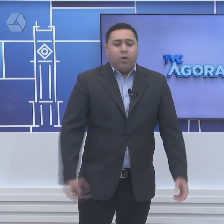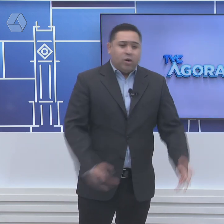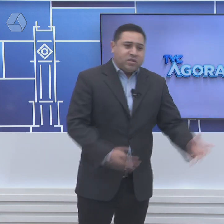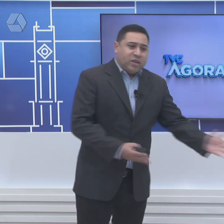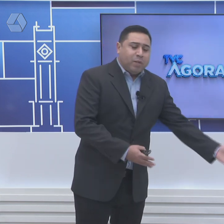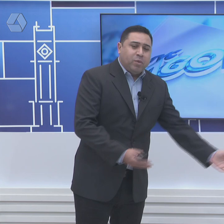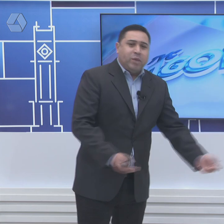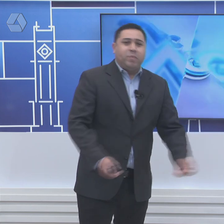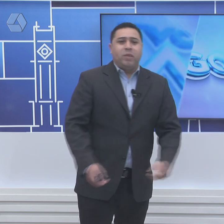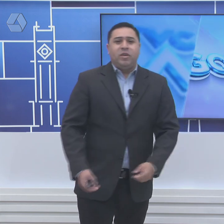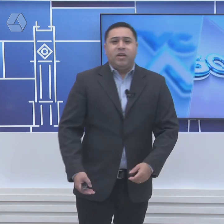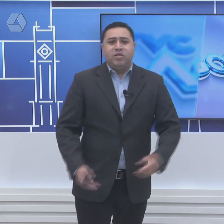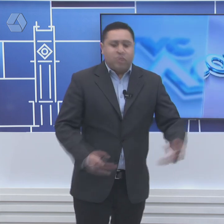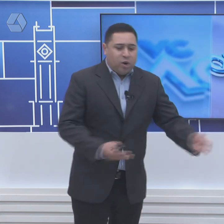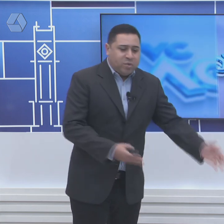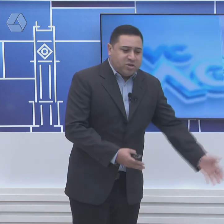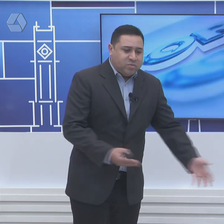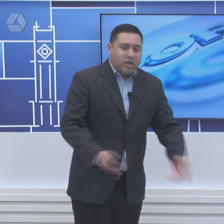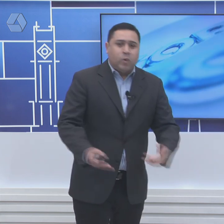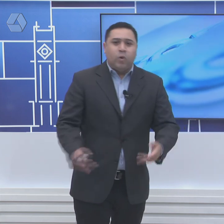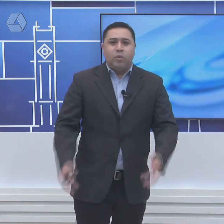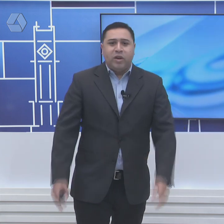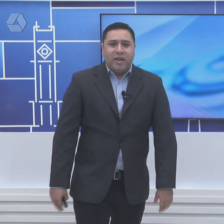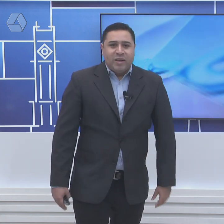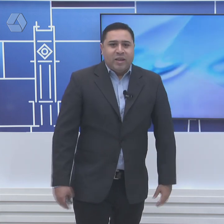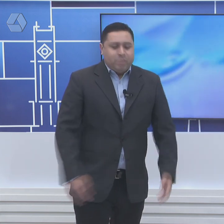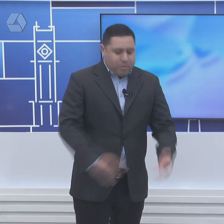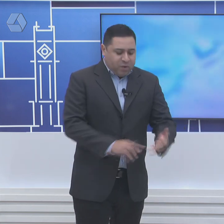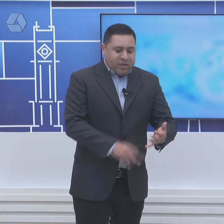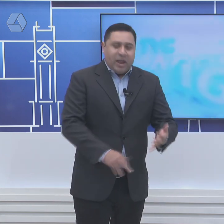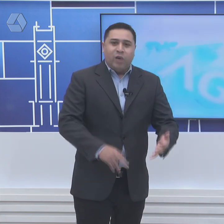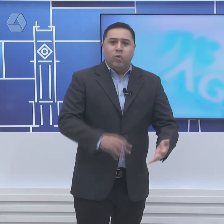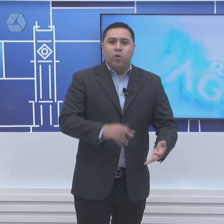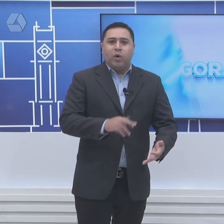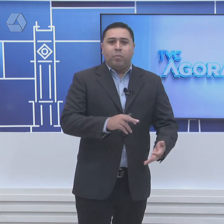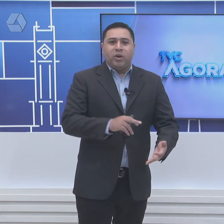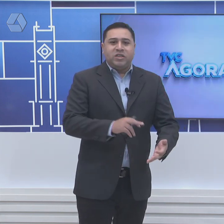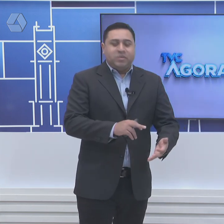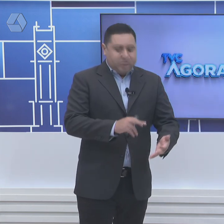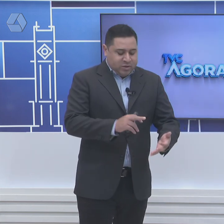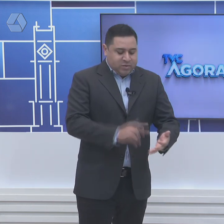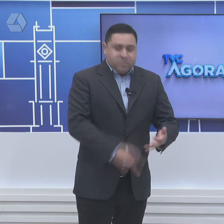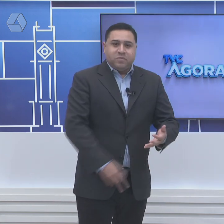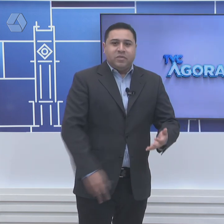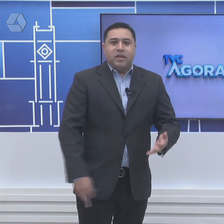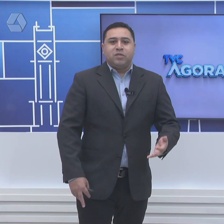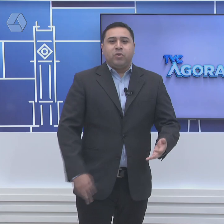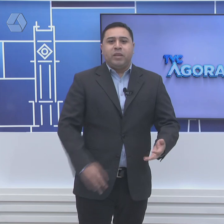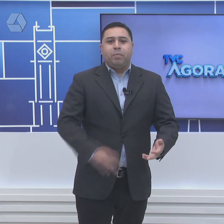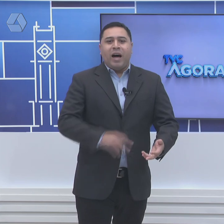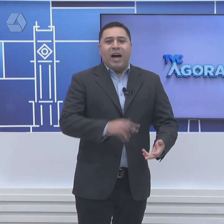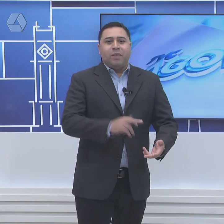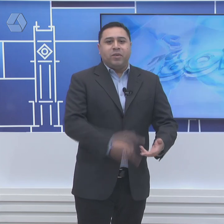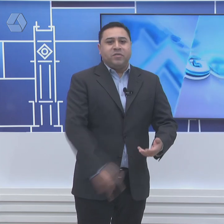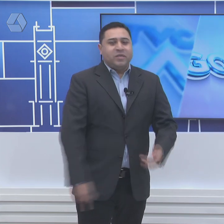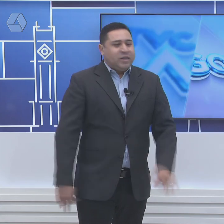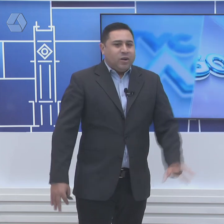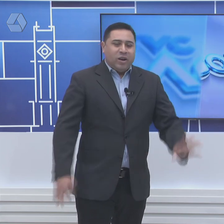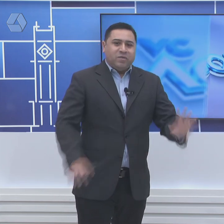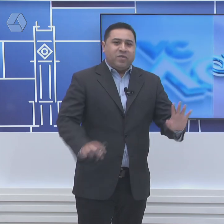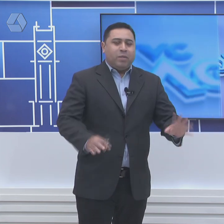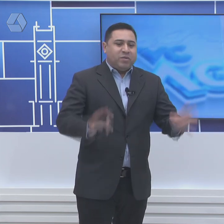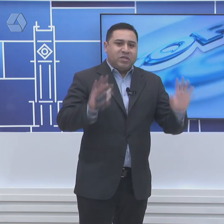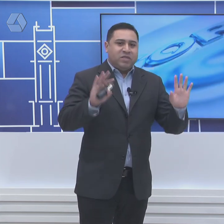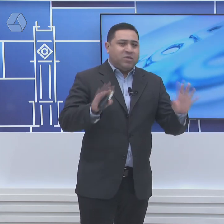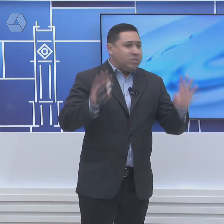não posso, vai dar problema para mim, seu Albert, não tem como, né? Mas pode ficar na rua, pode responder pai, pode...